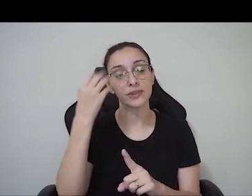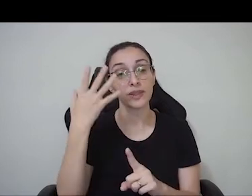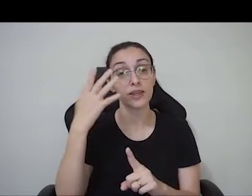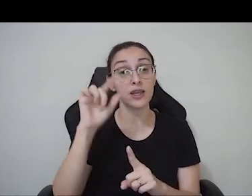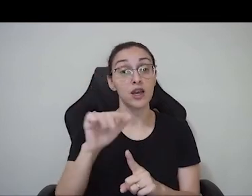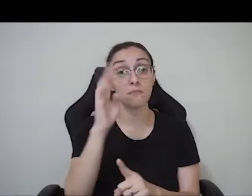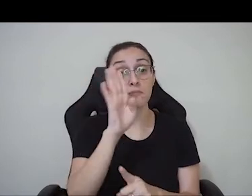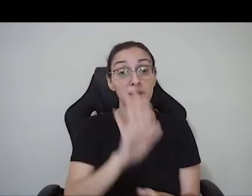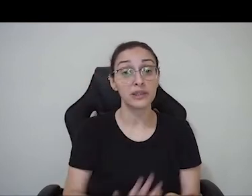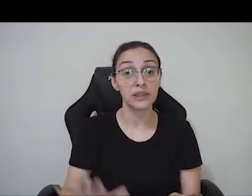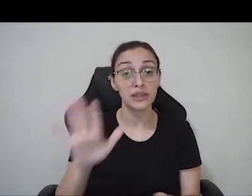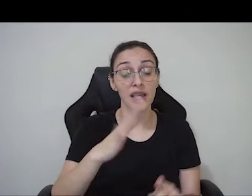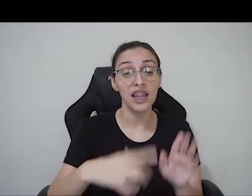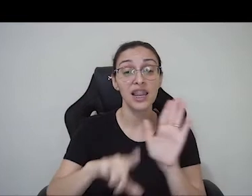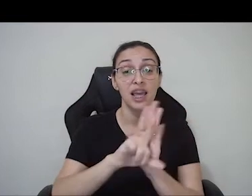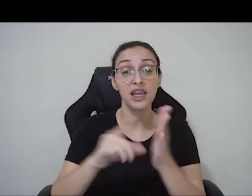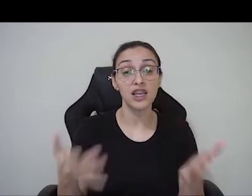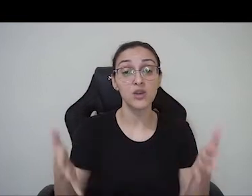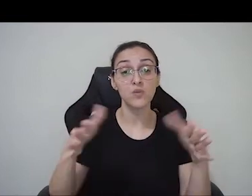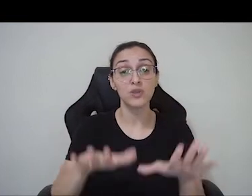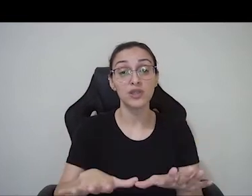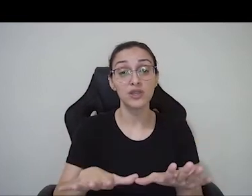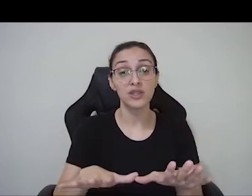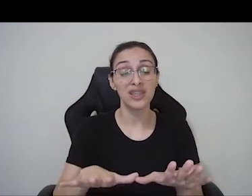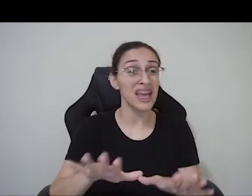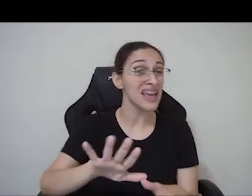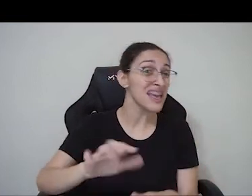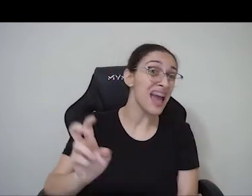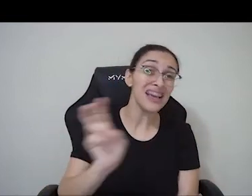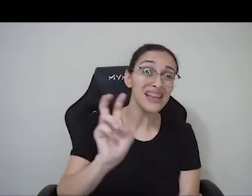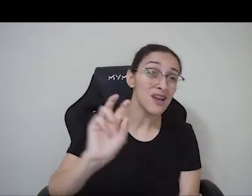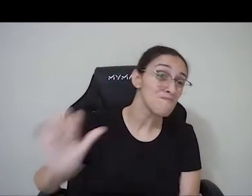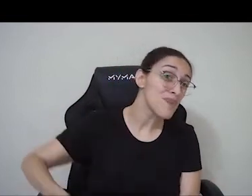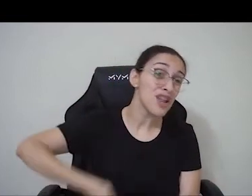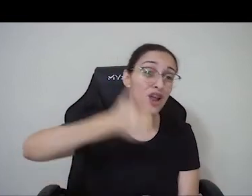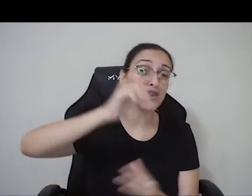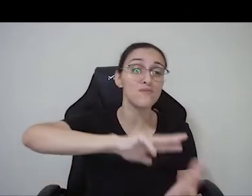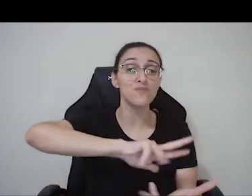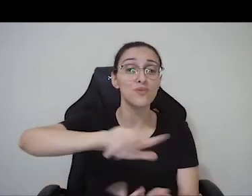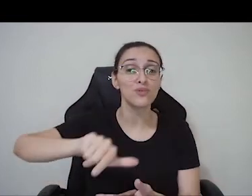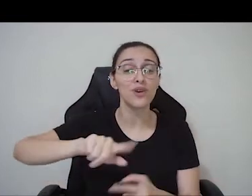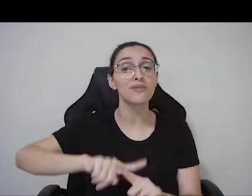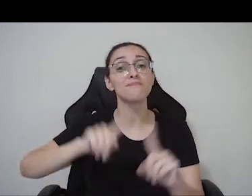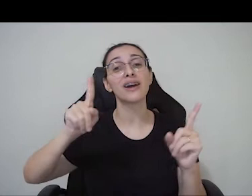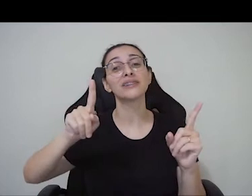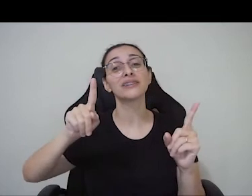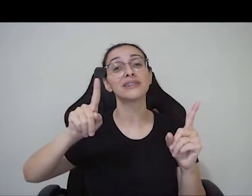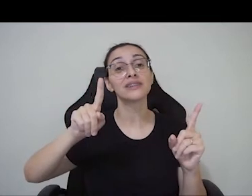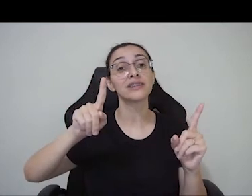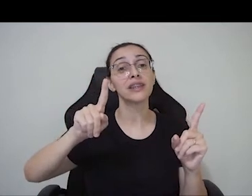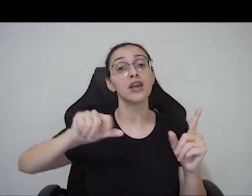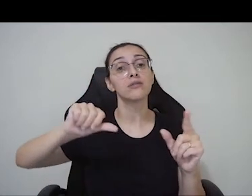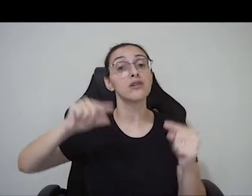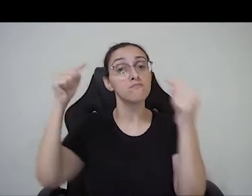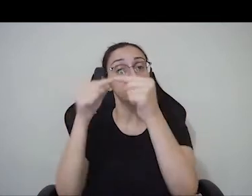o Brasil ele tem uma lei de inclusão que é a 5ª melhor do mundo, porém ela é a pior em questão de aplicação.